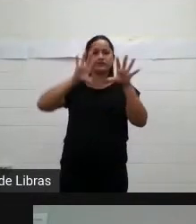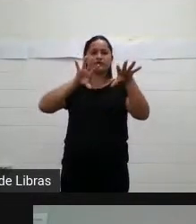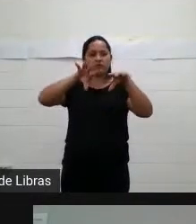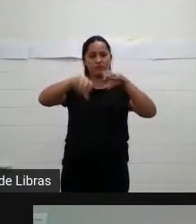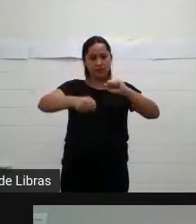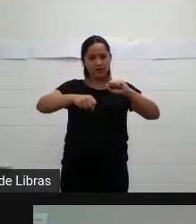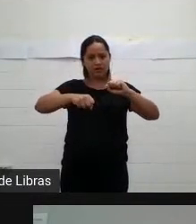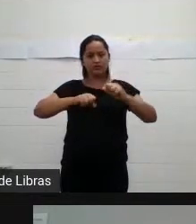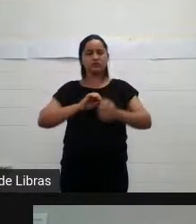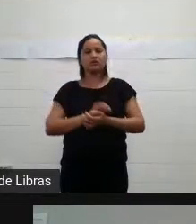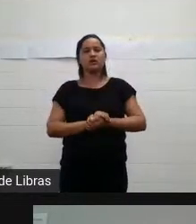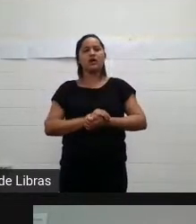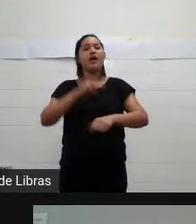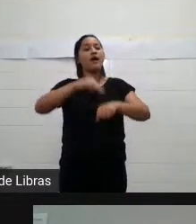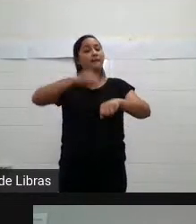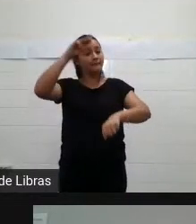mestre